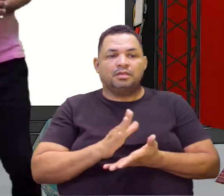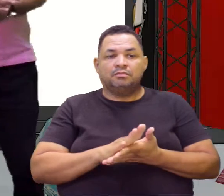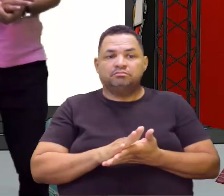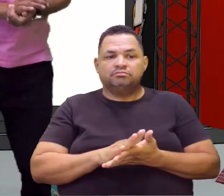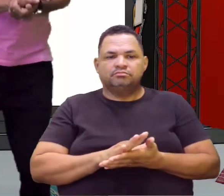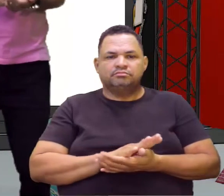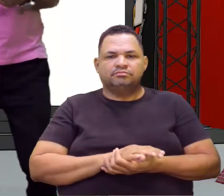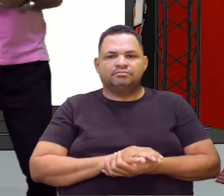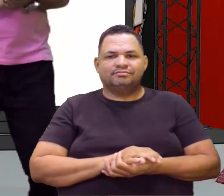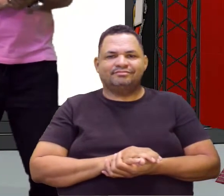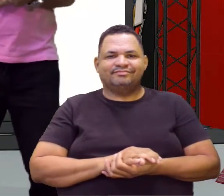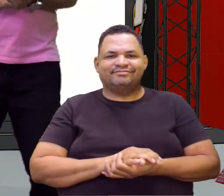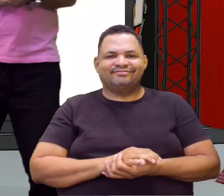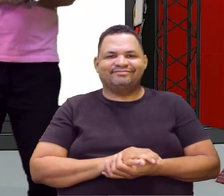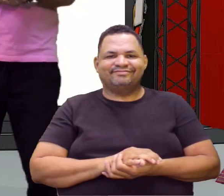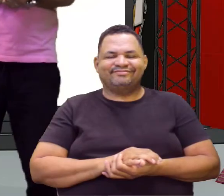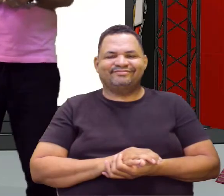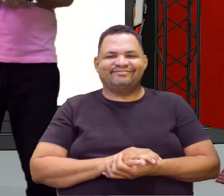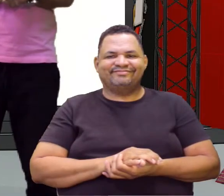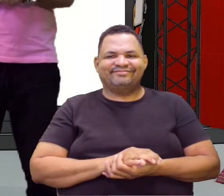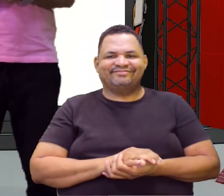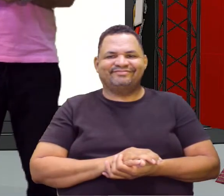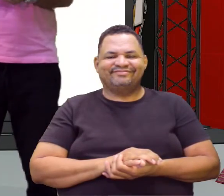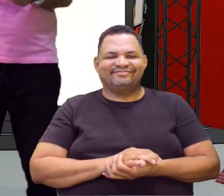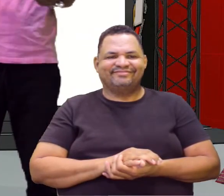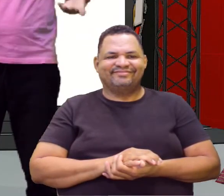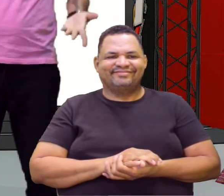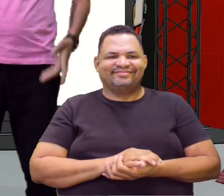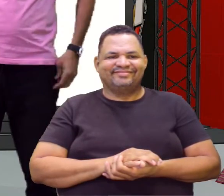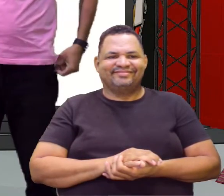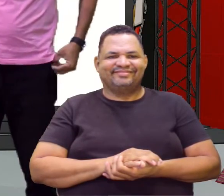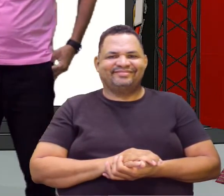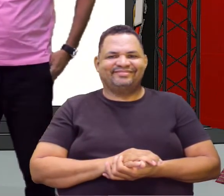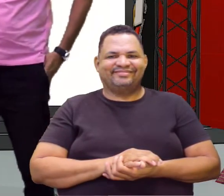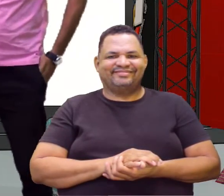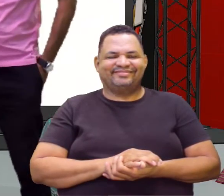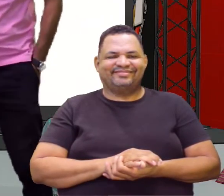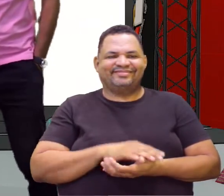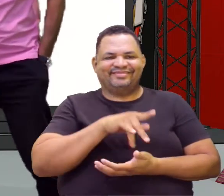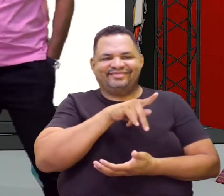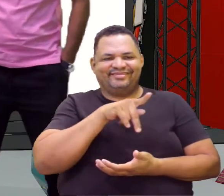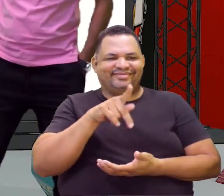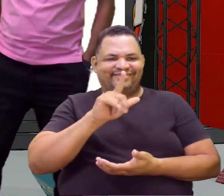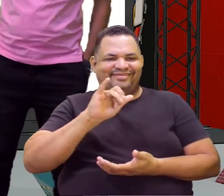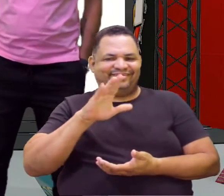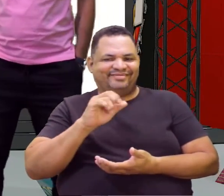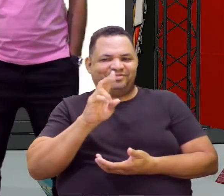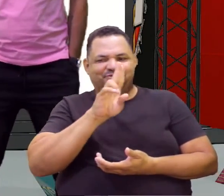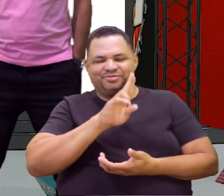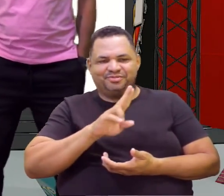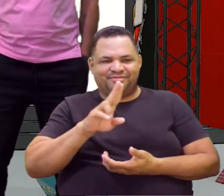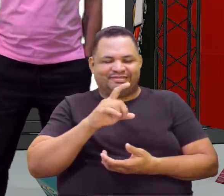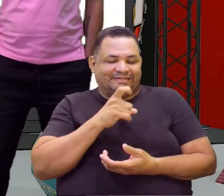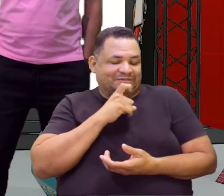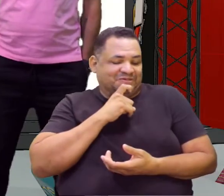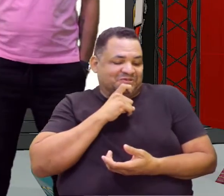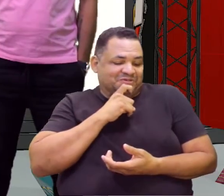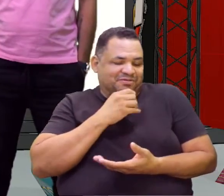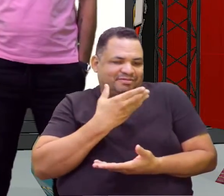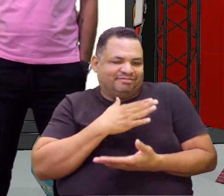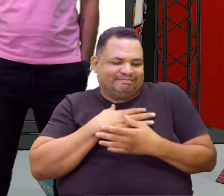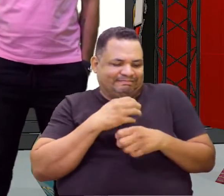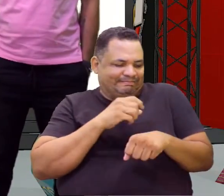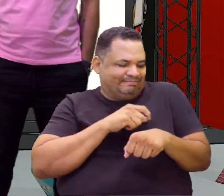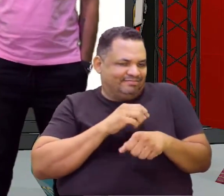pessoas fosse a professora Lúcia. Ela não faz problema com central de ar. Pessoas não usam ar-condicionado, sente um frio